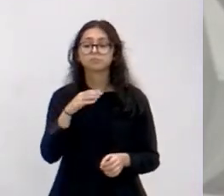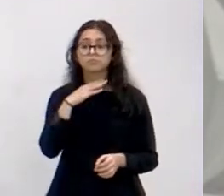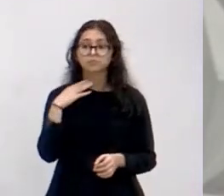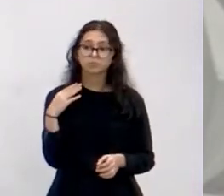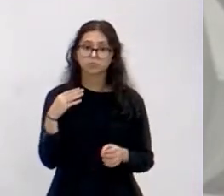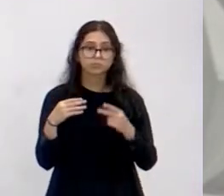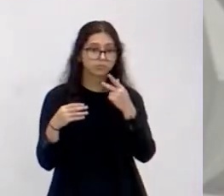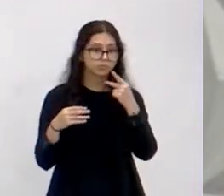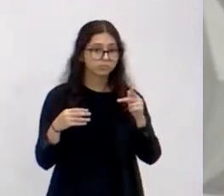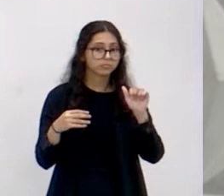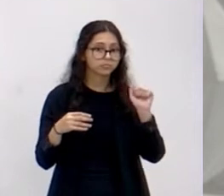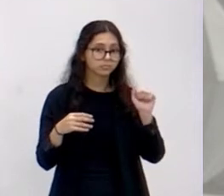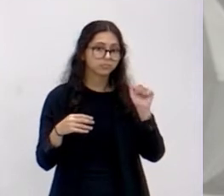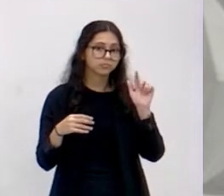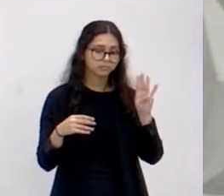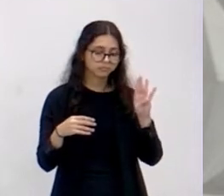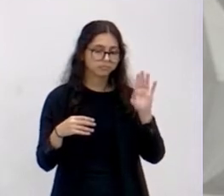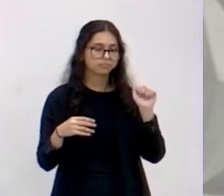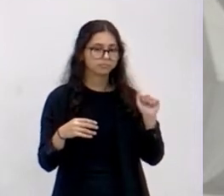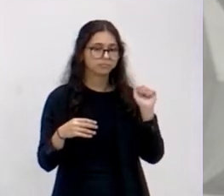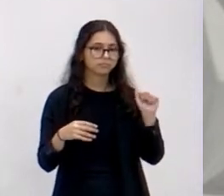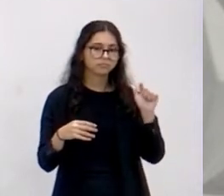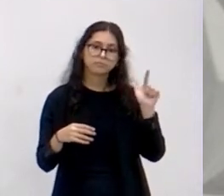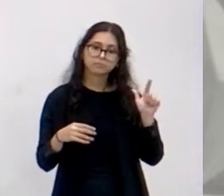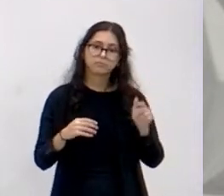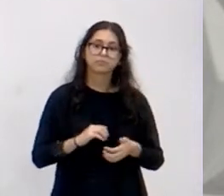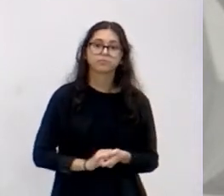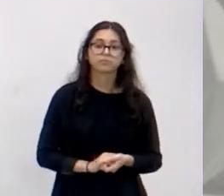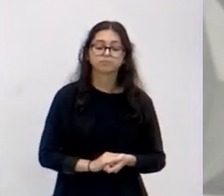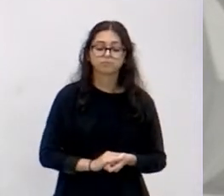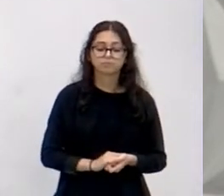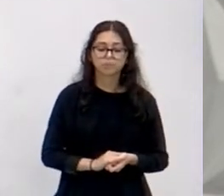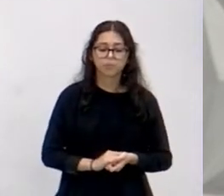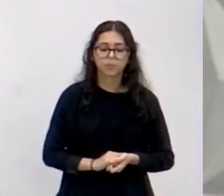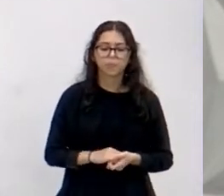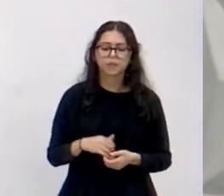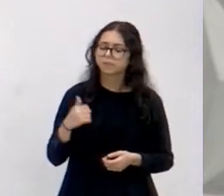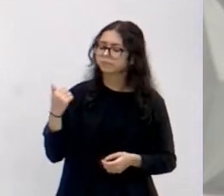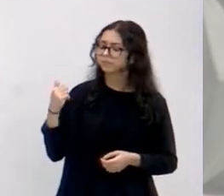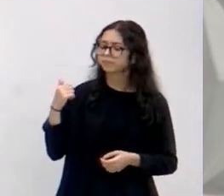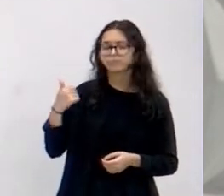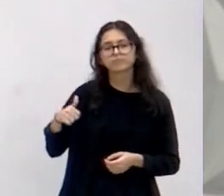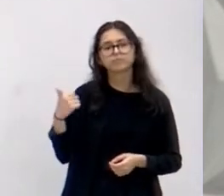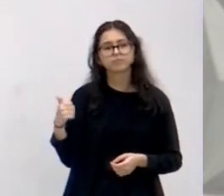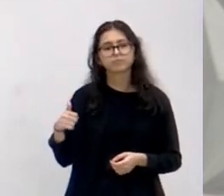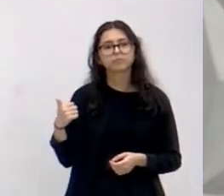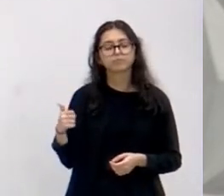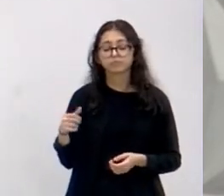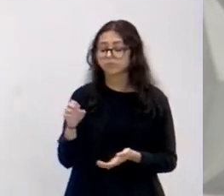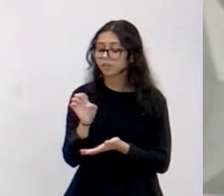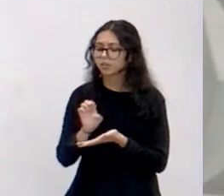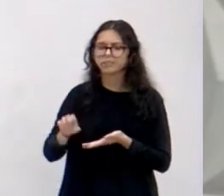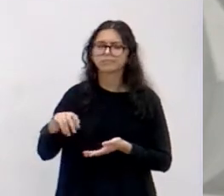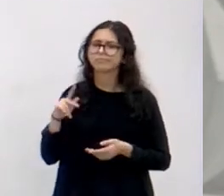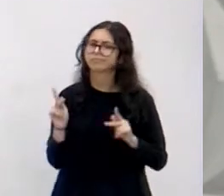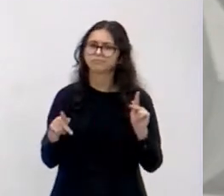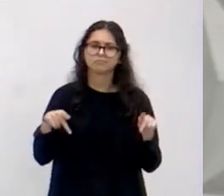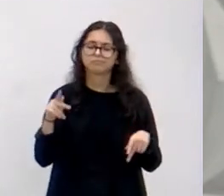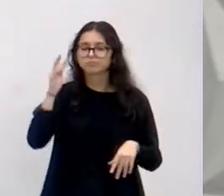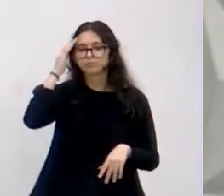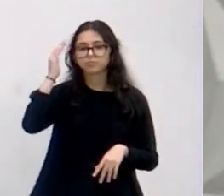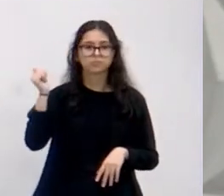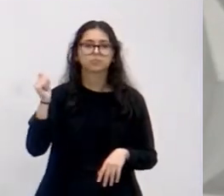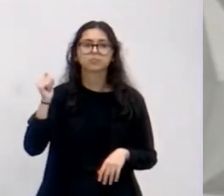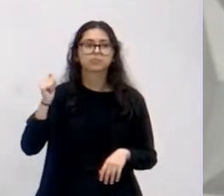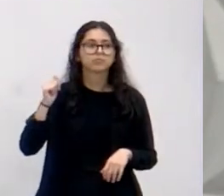será morto e aqui eu coloco algumas observações primeiro ele é sempre soube que corria